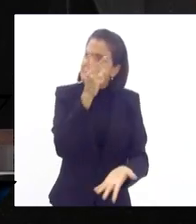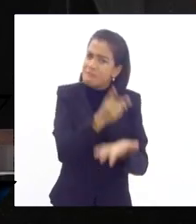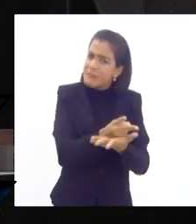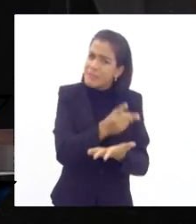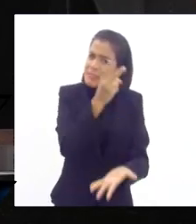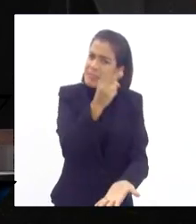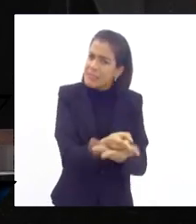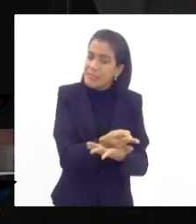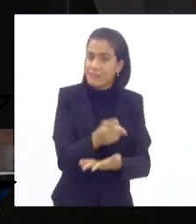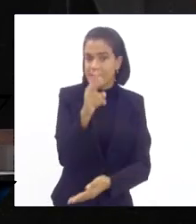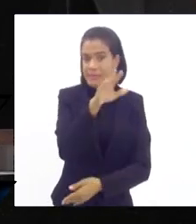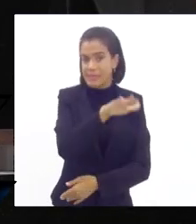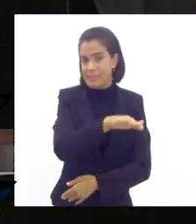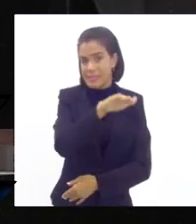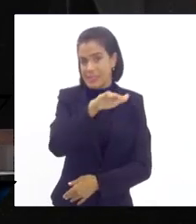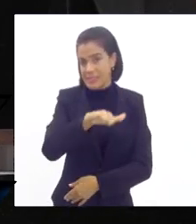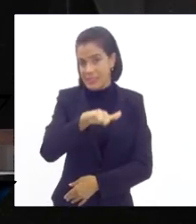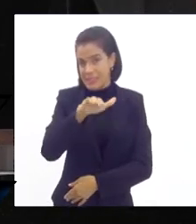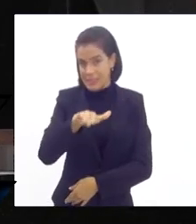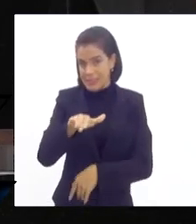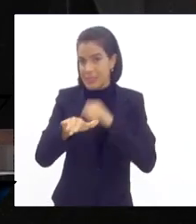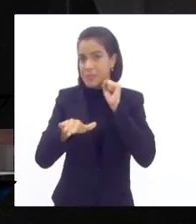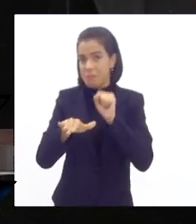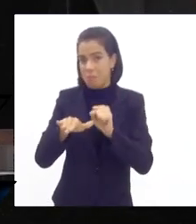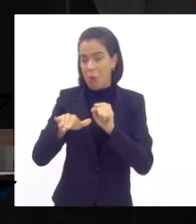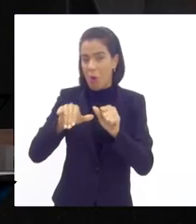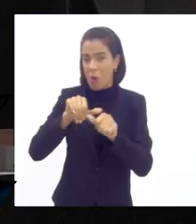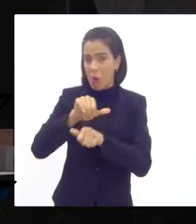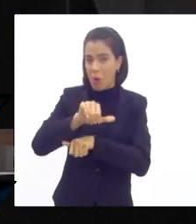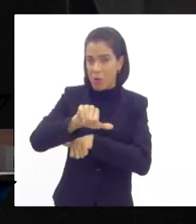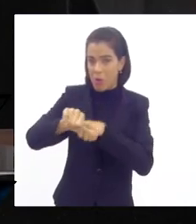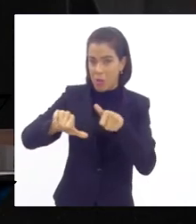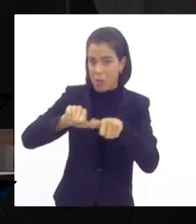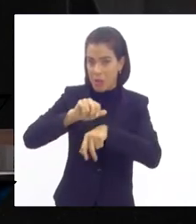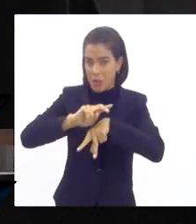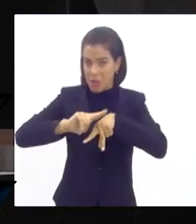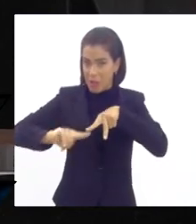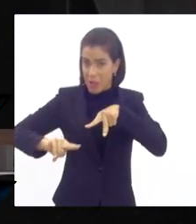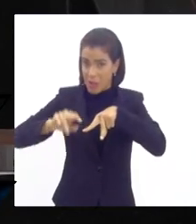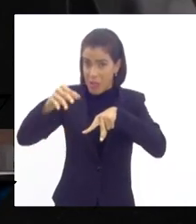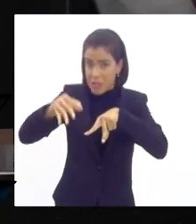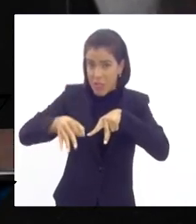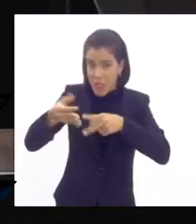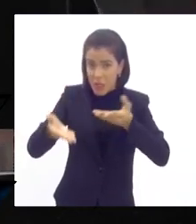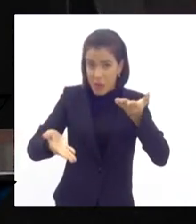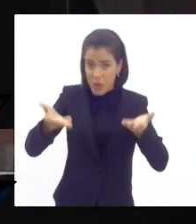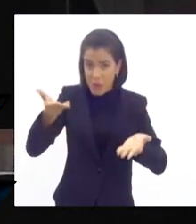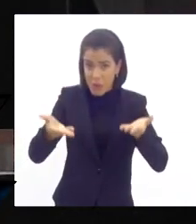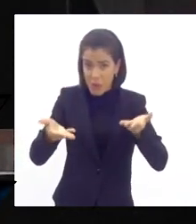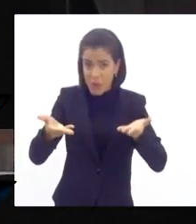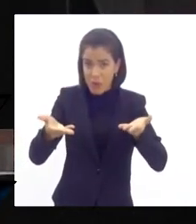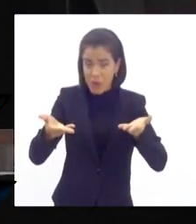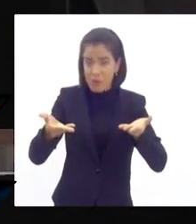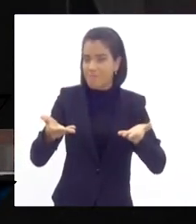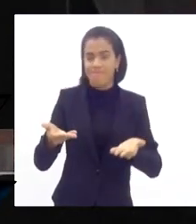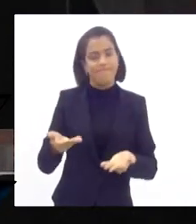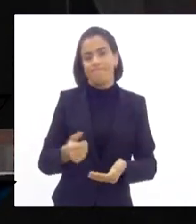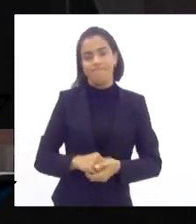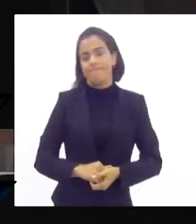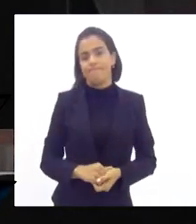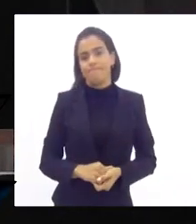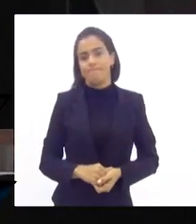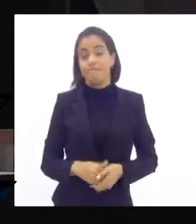criança pode trocar de sexo Tá certo essa balança não tá